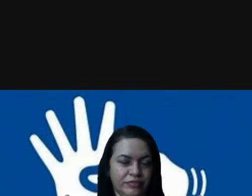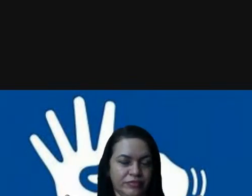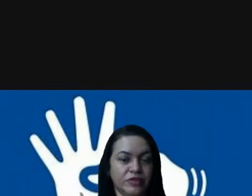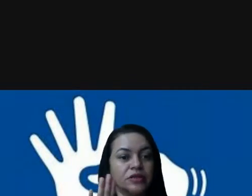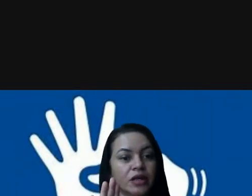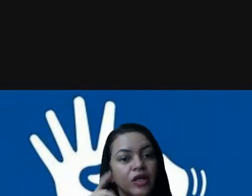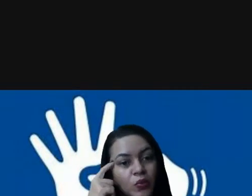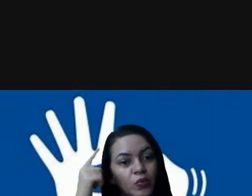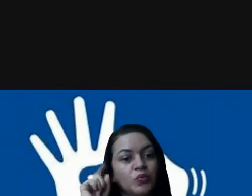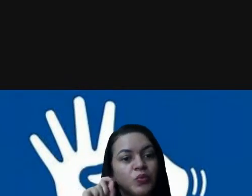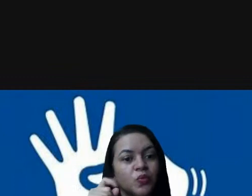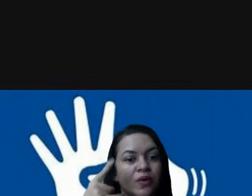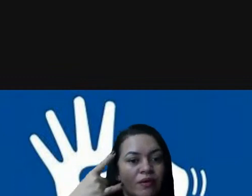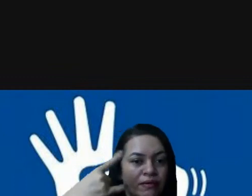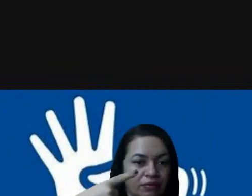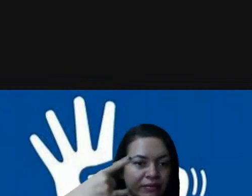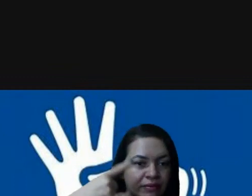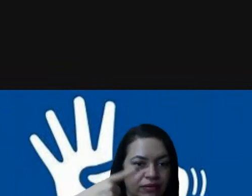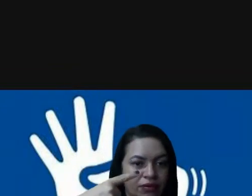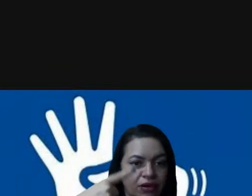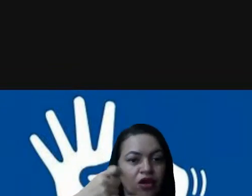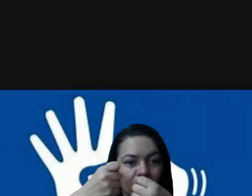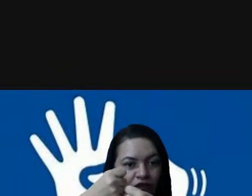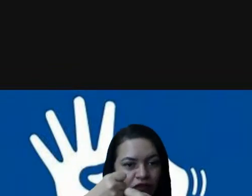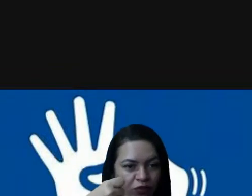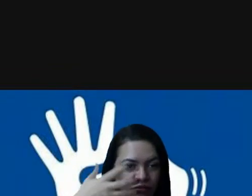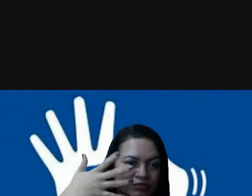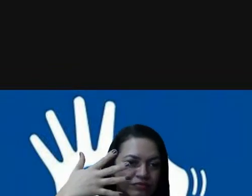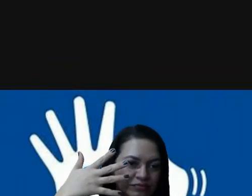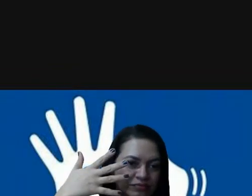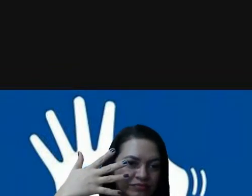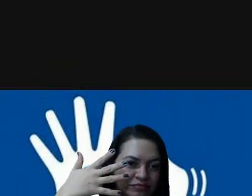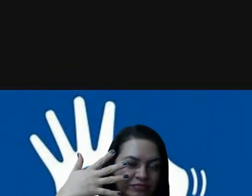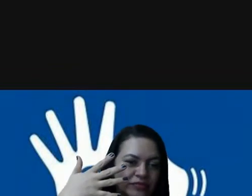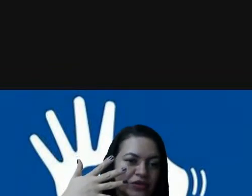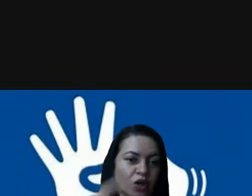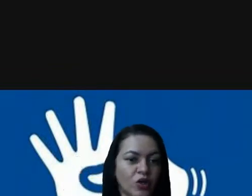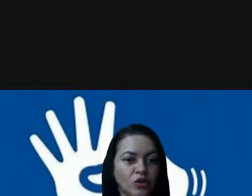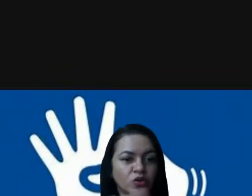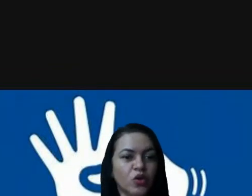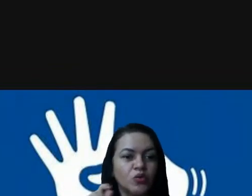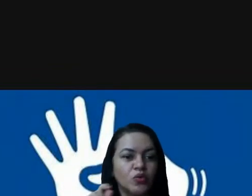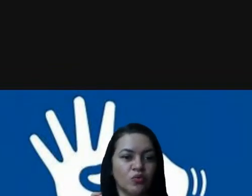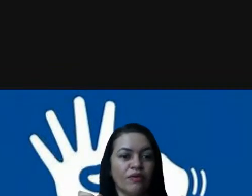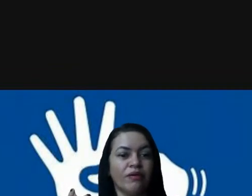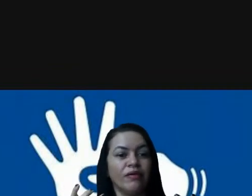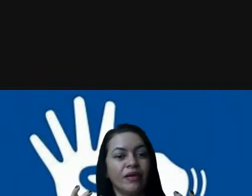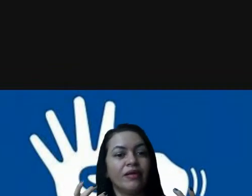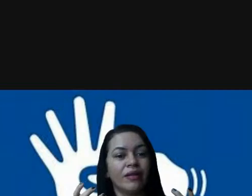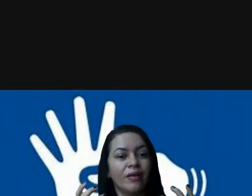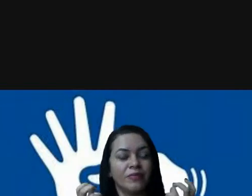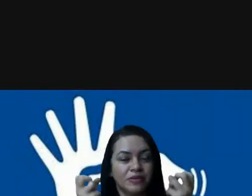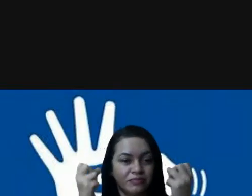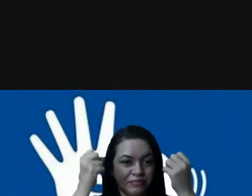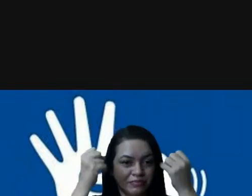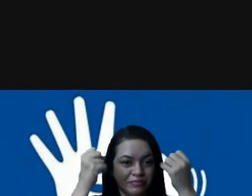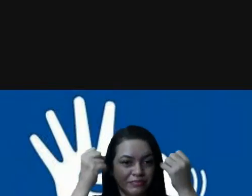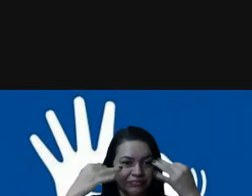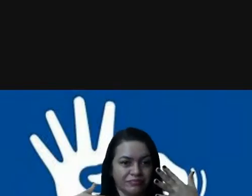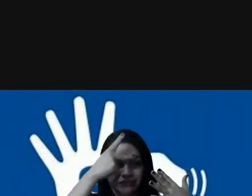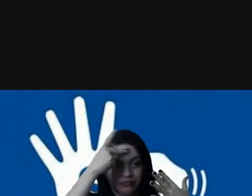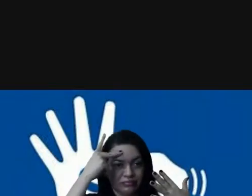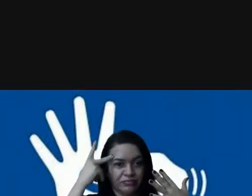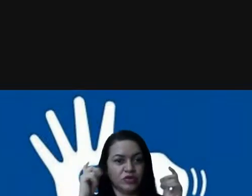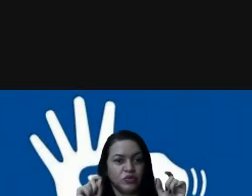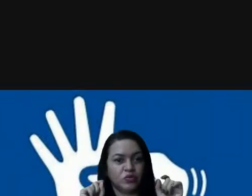dessa live também foi discorrer sobre isso, né? E a gente tentar fazer com que as pessoas entendam que, por